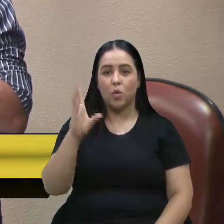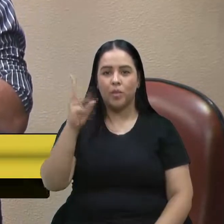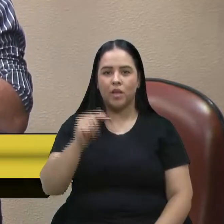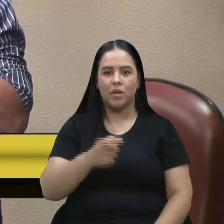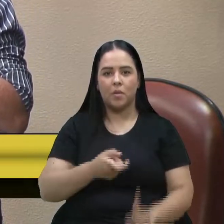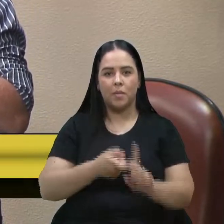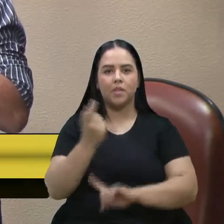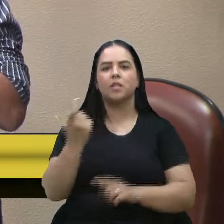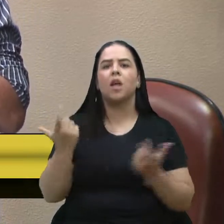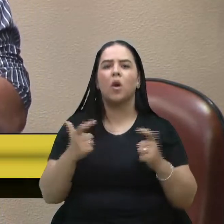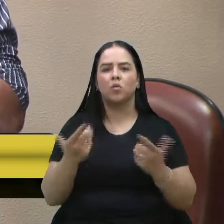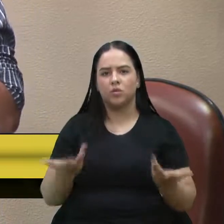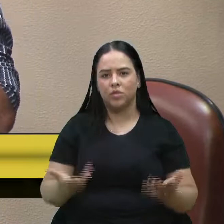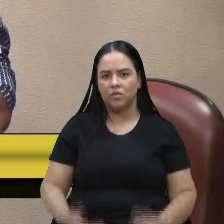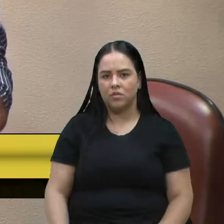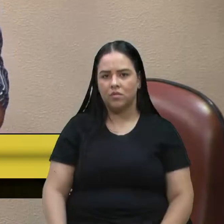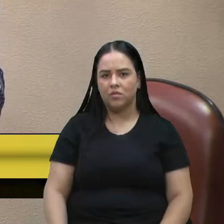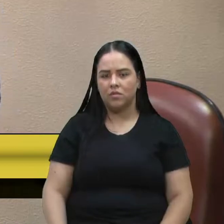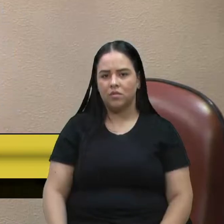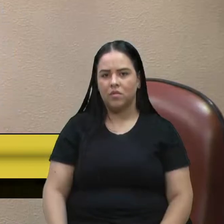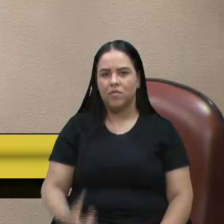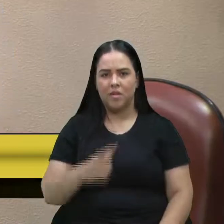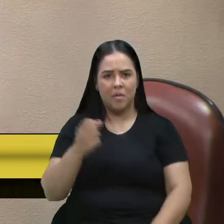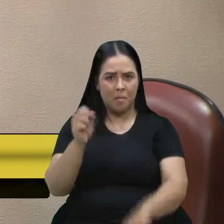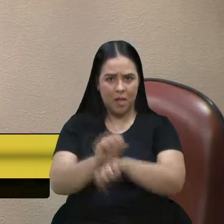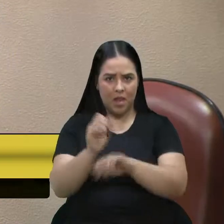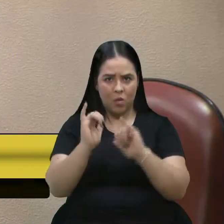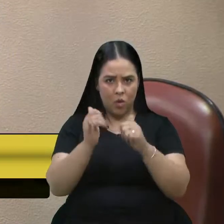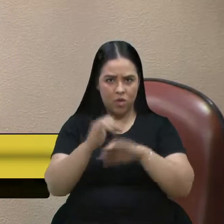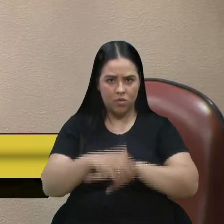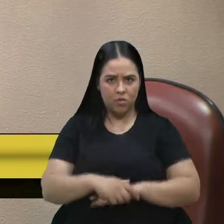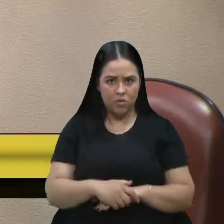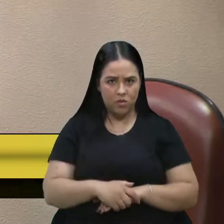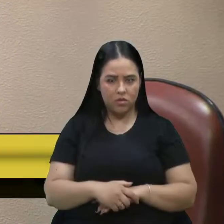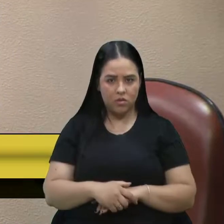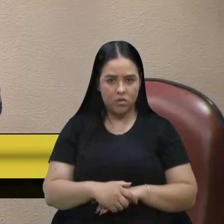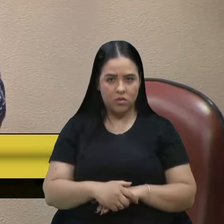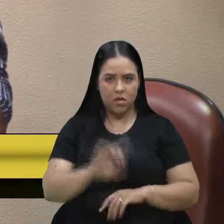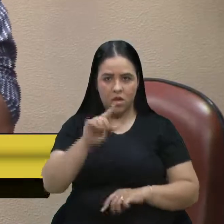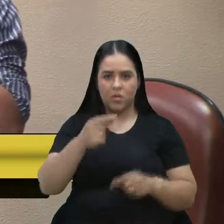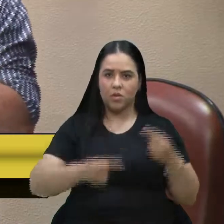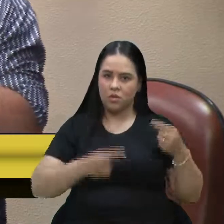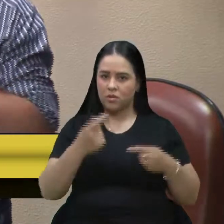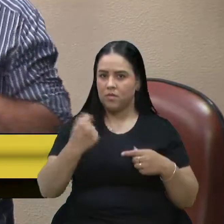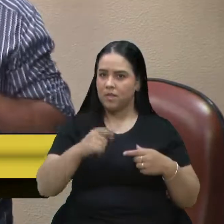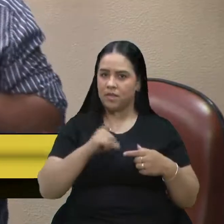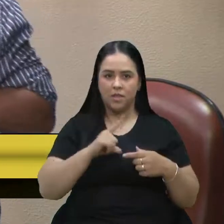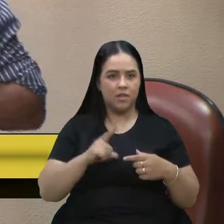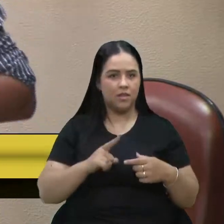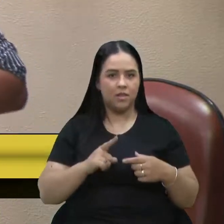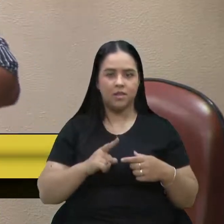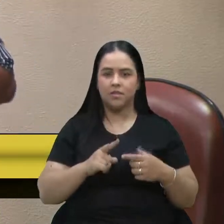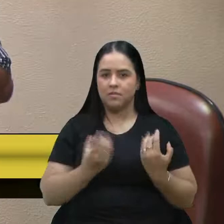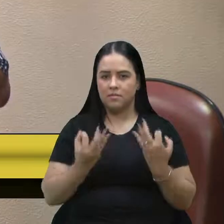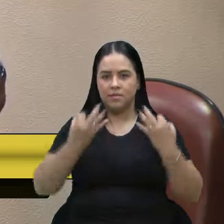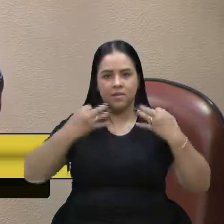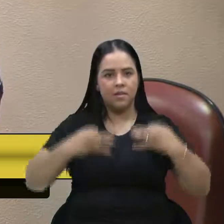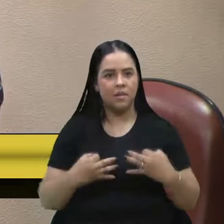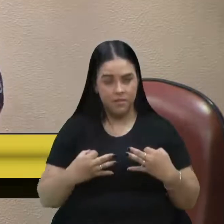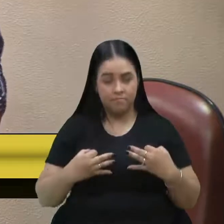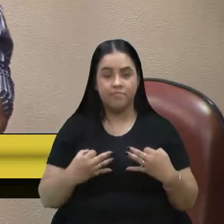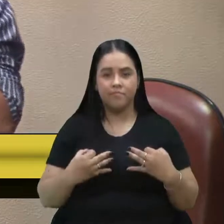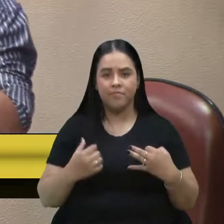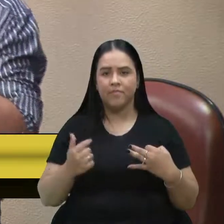sair da onde? Sim, vão parar o transporte coletivo? É uma discussão que tem que ser madura. Eu